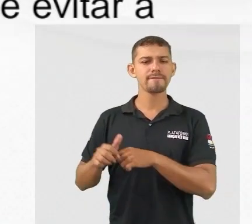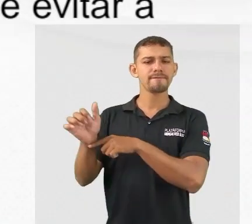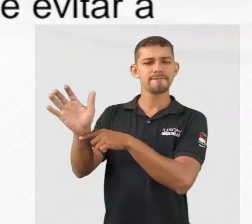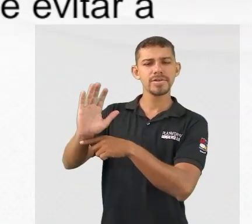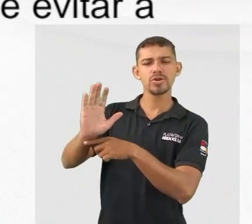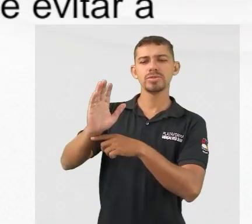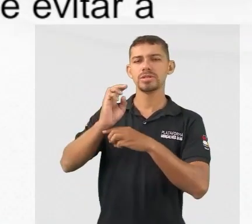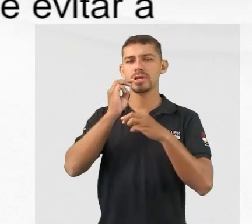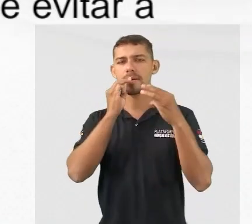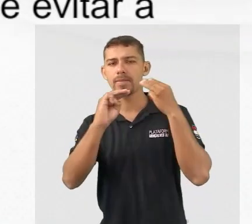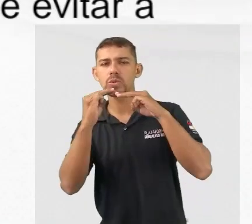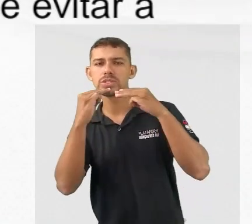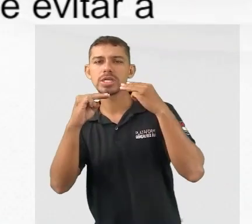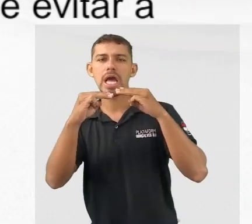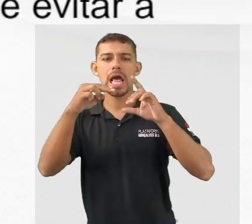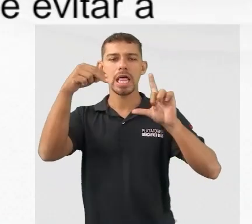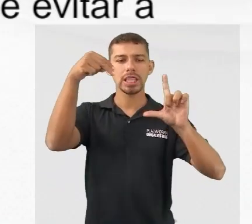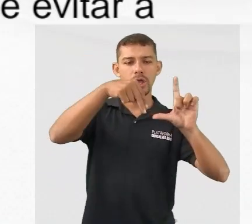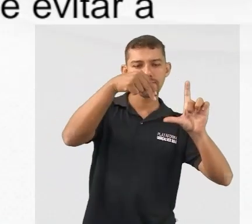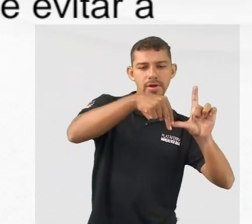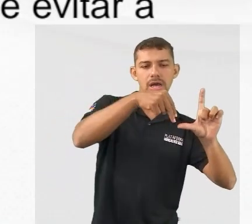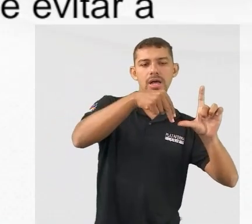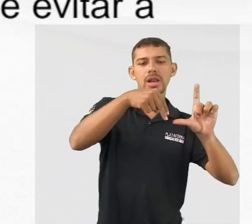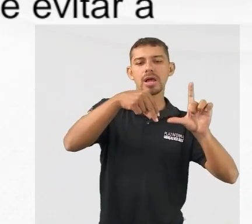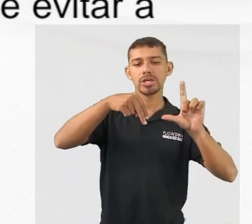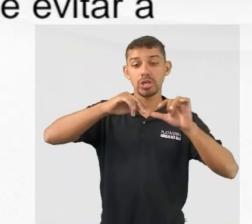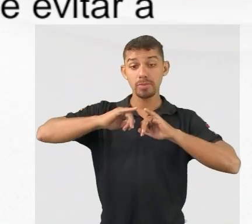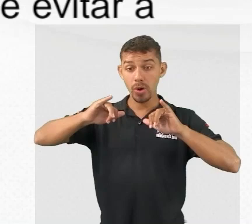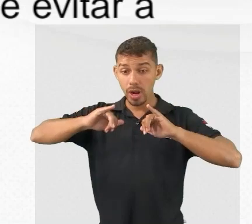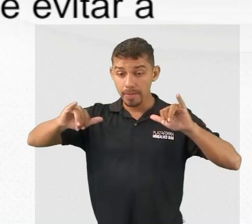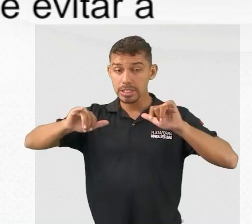Filmes, músicas, novelas